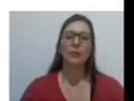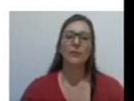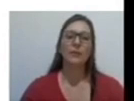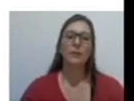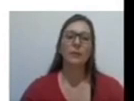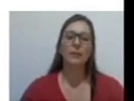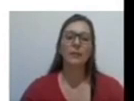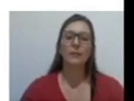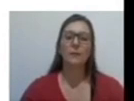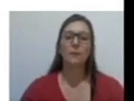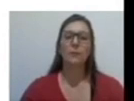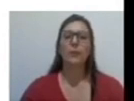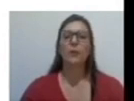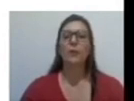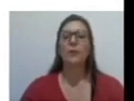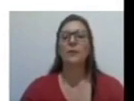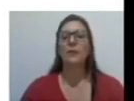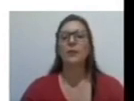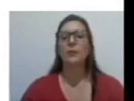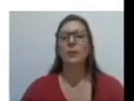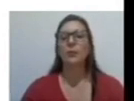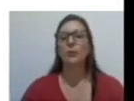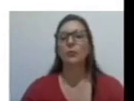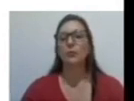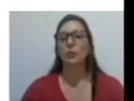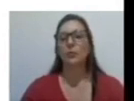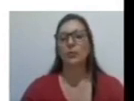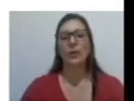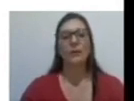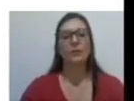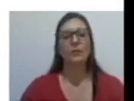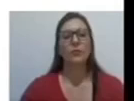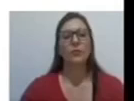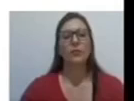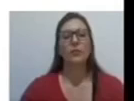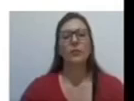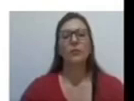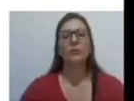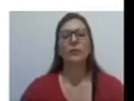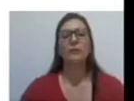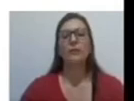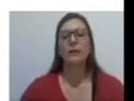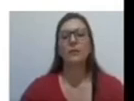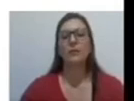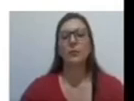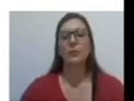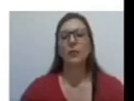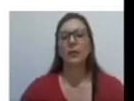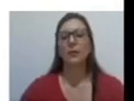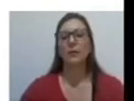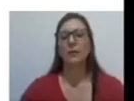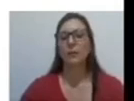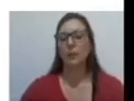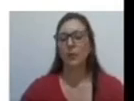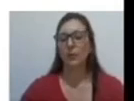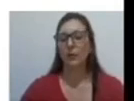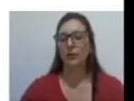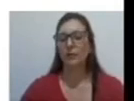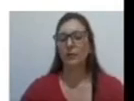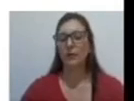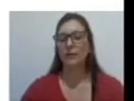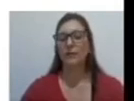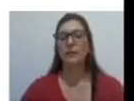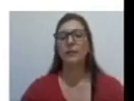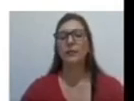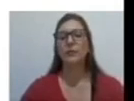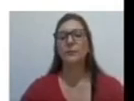apenas à alimentação. Uma série de produtos e objetos do dia a dia contém traços de proteína que podem ativar